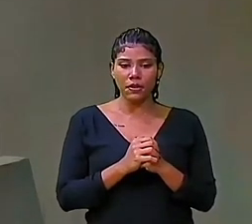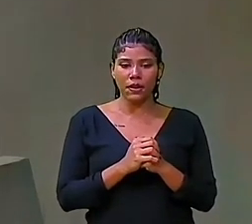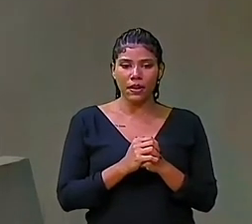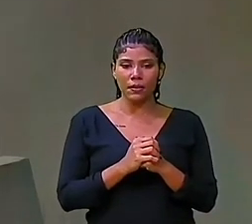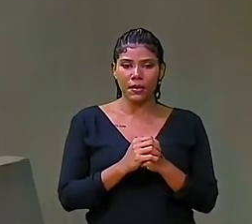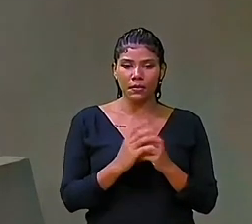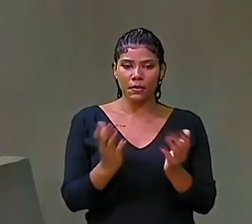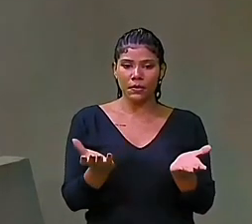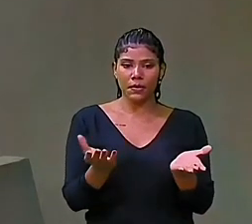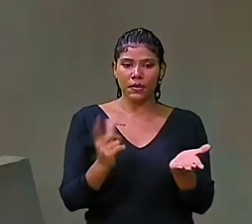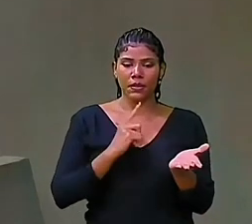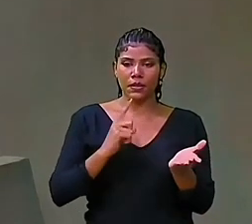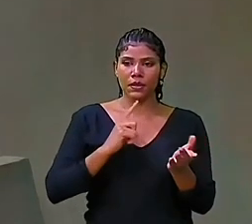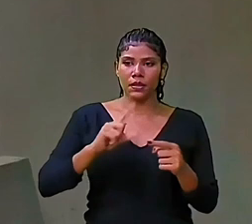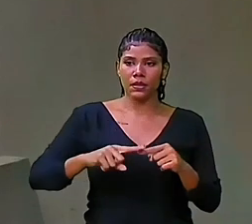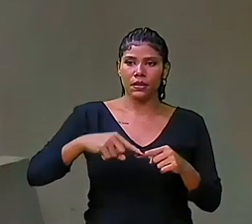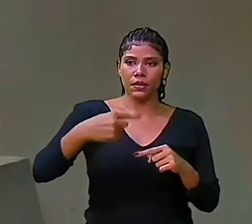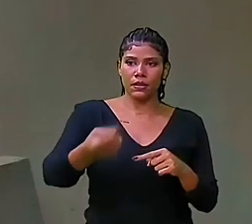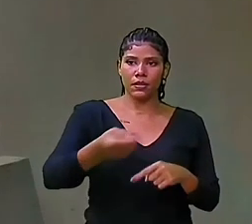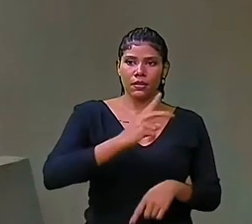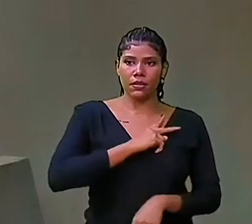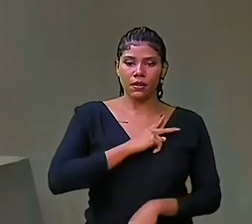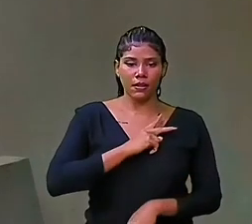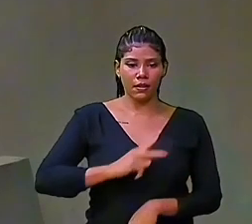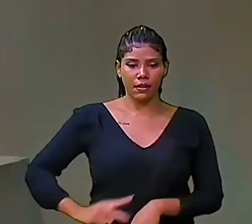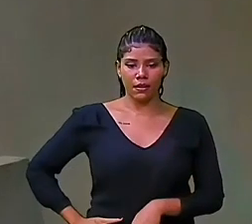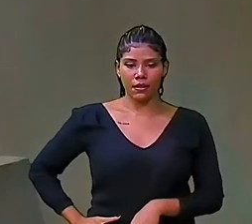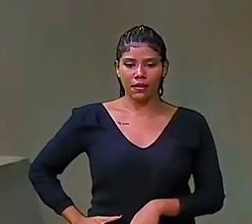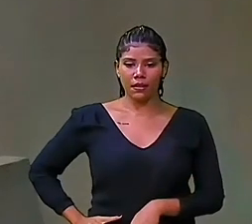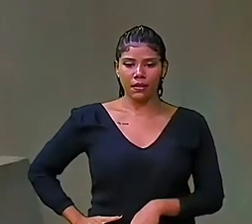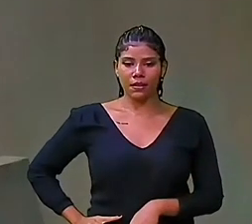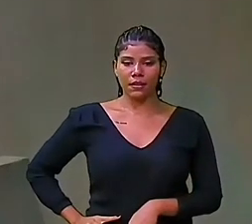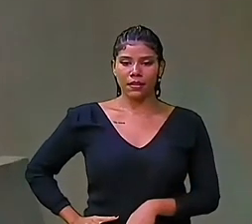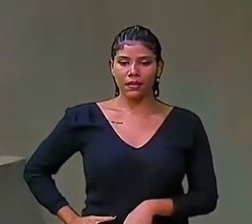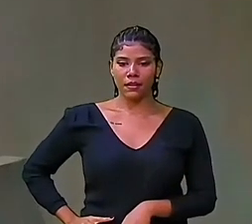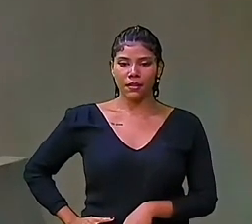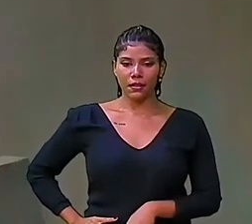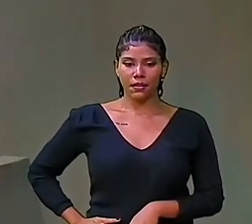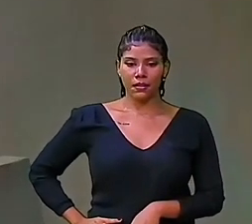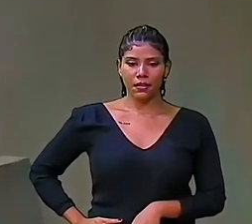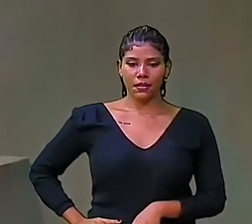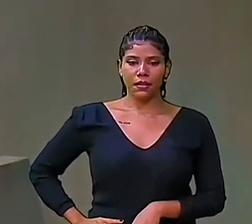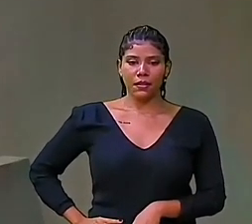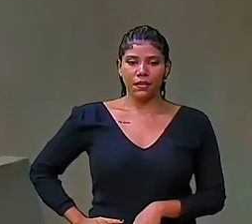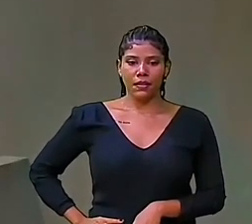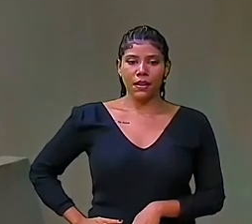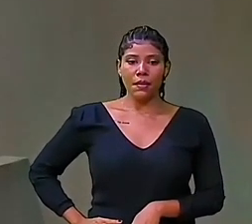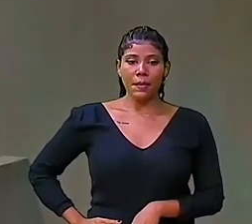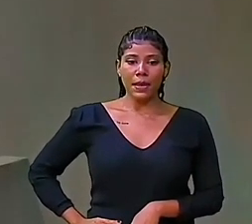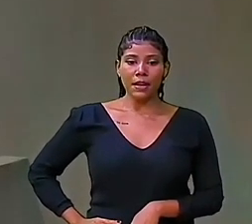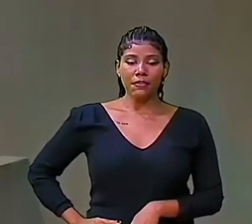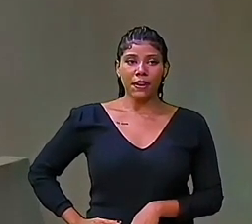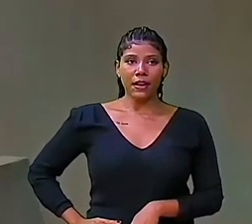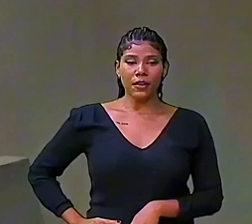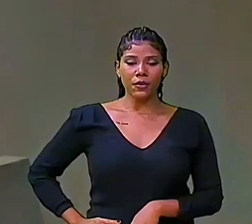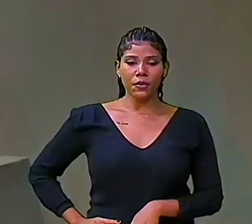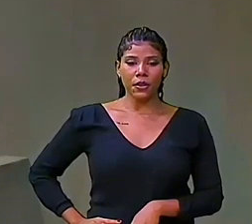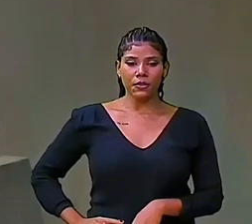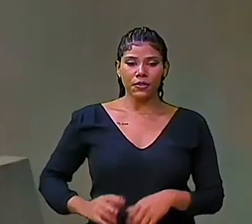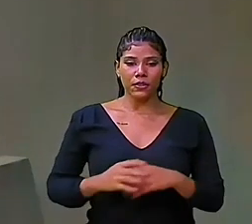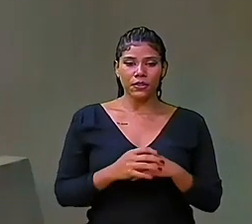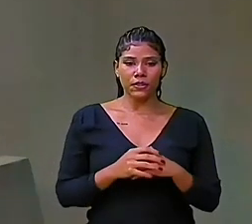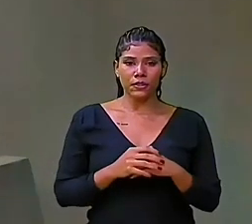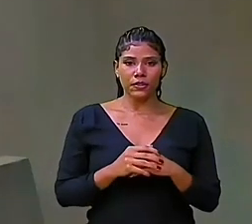tornou-se vereadora, e que iria traçar uma linha brilhante como uma figura